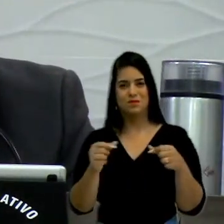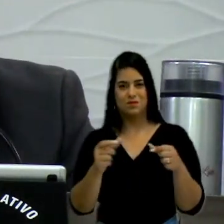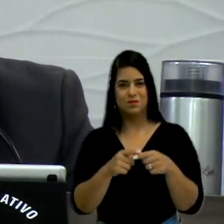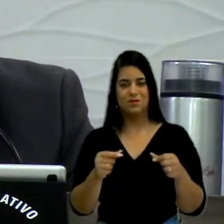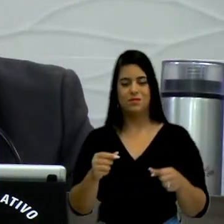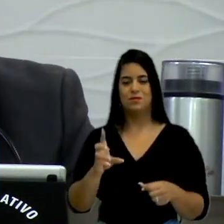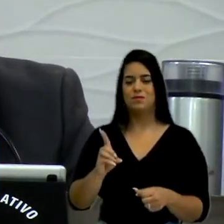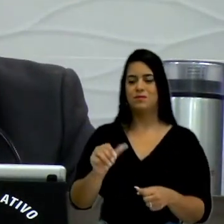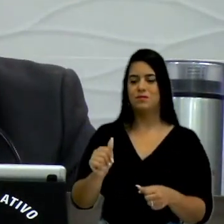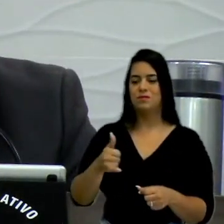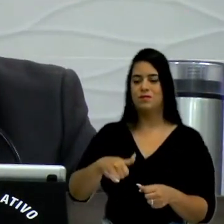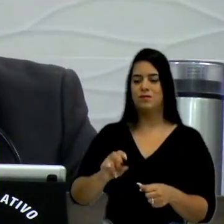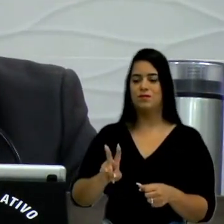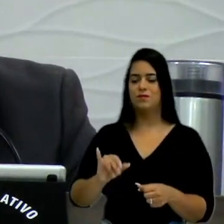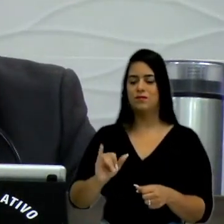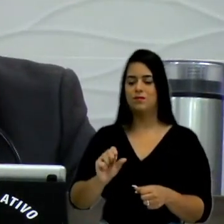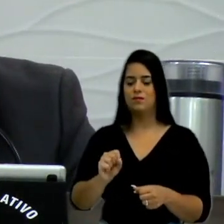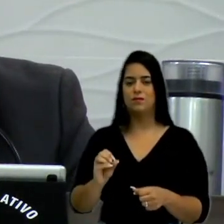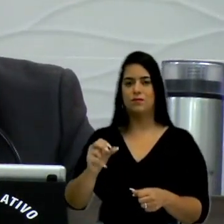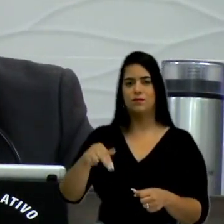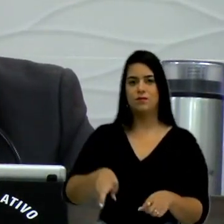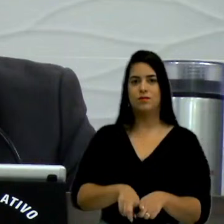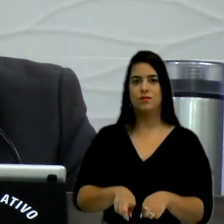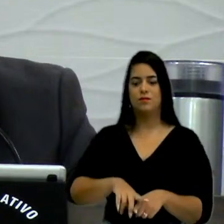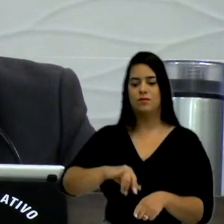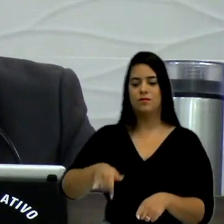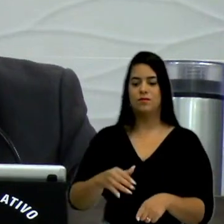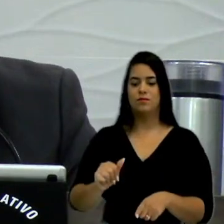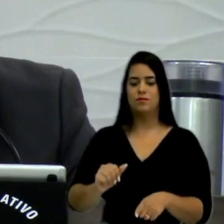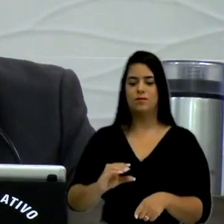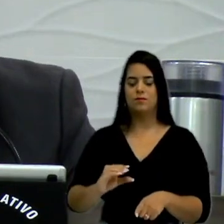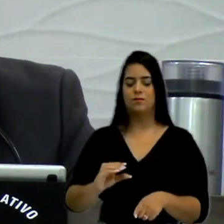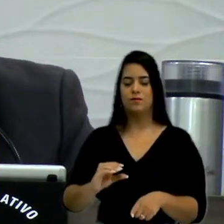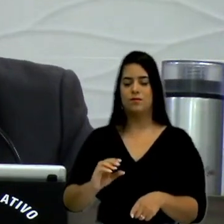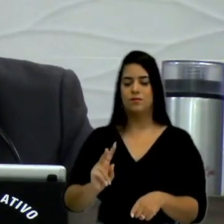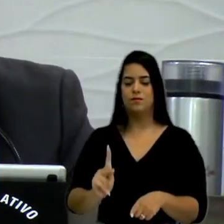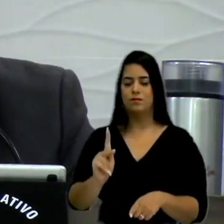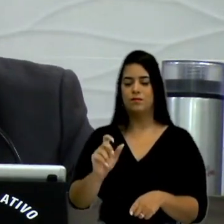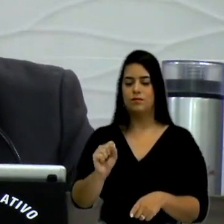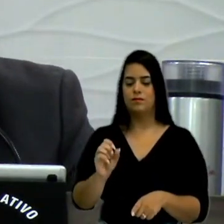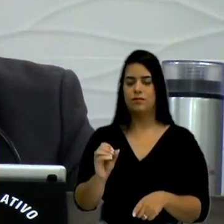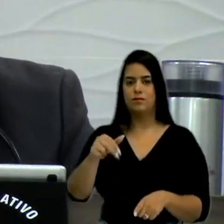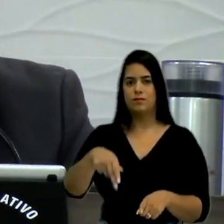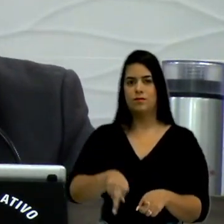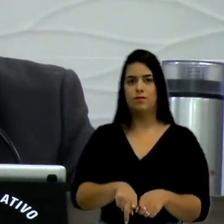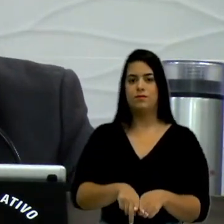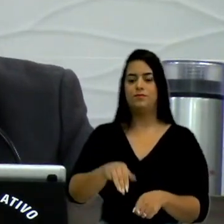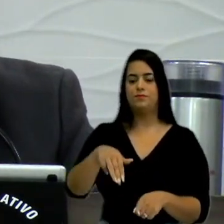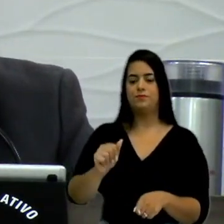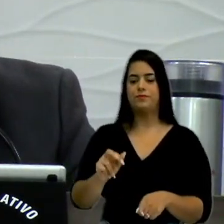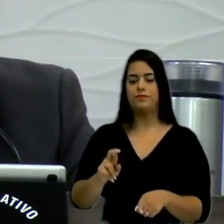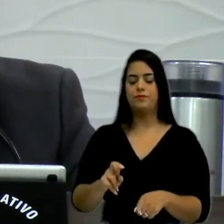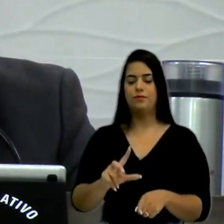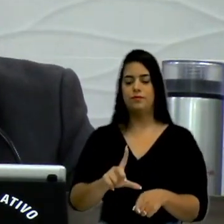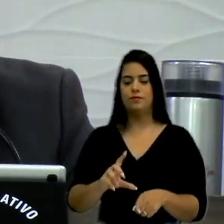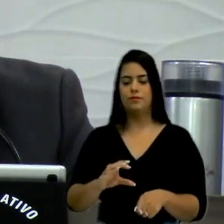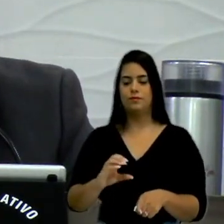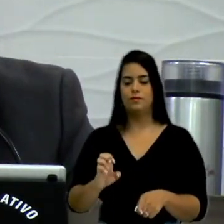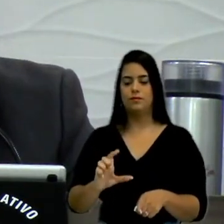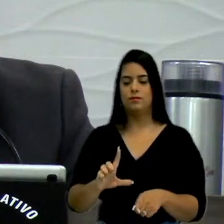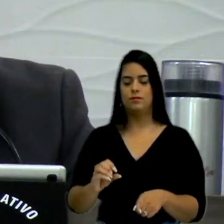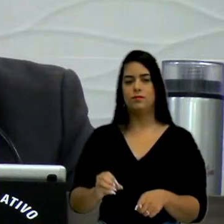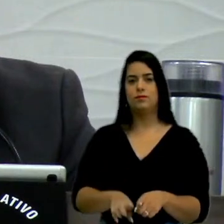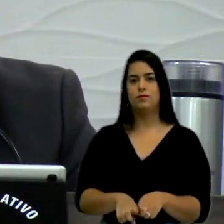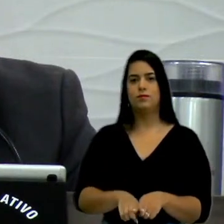Assis, Jadson Braga, Marcelo Silva, Marcelo Gordo lá da Baixa,